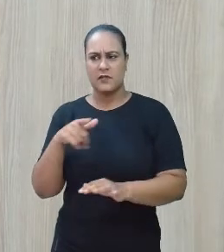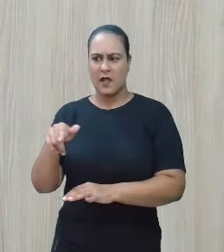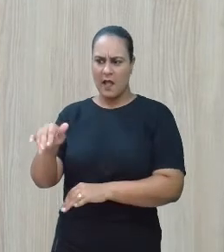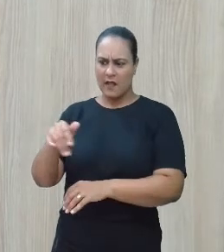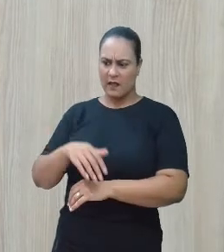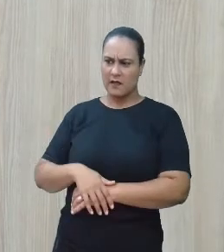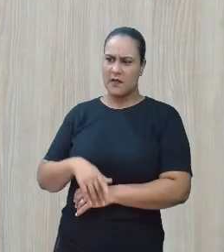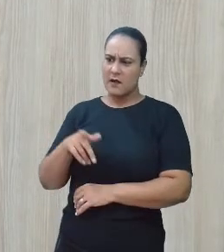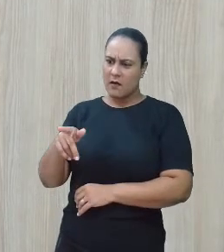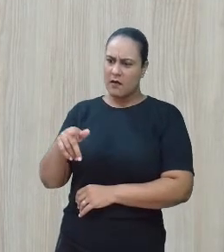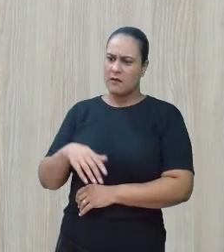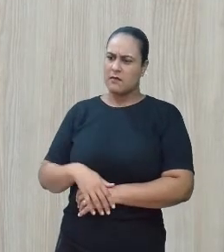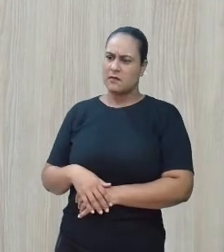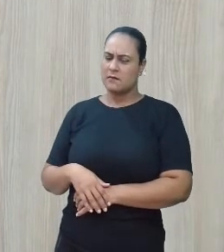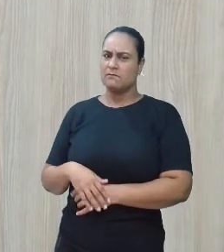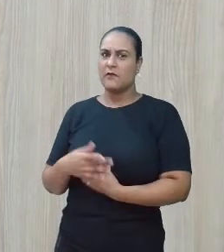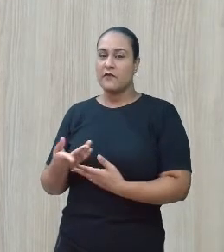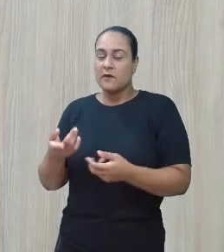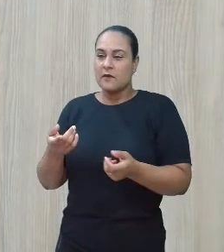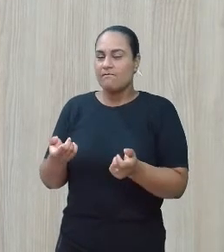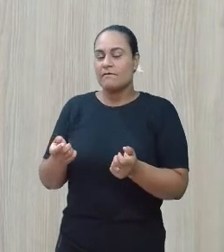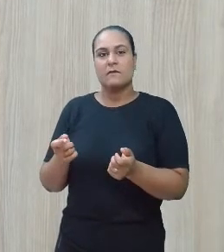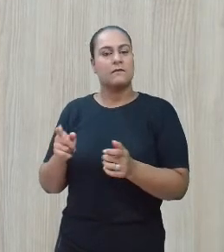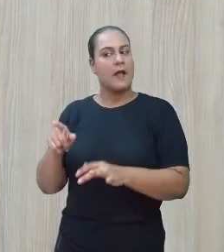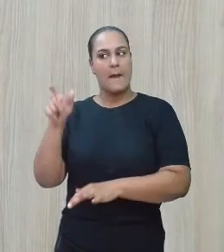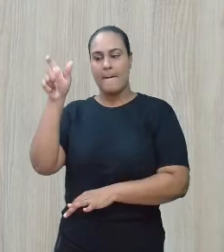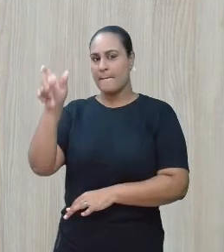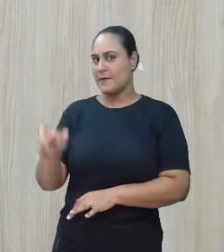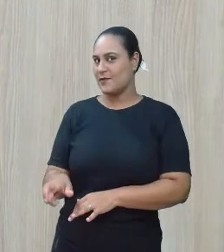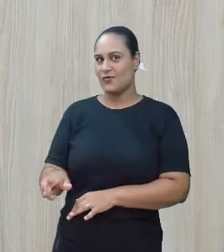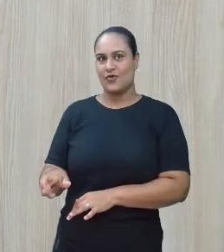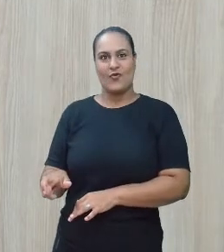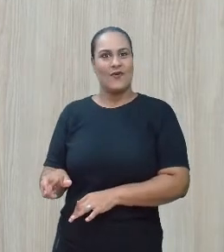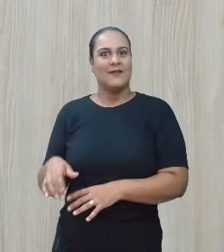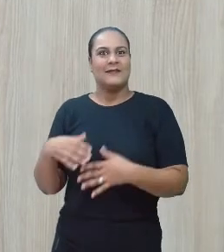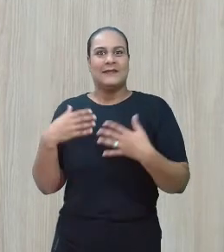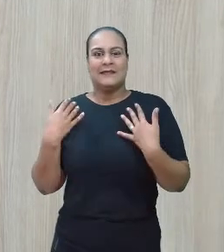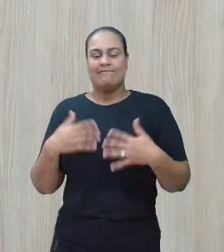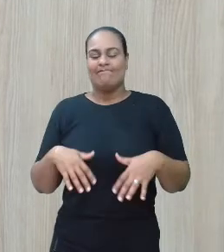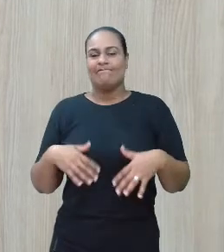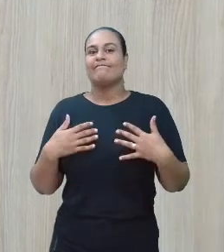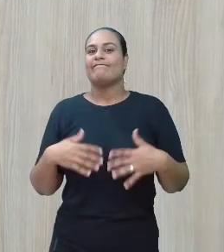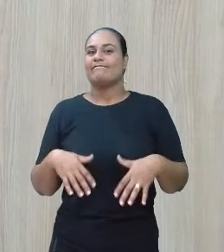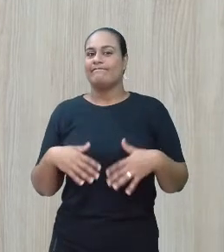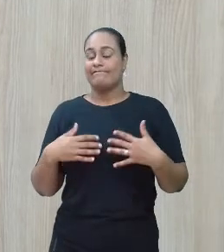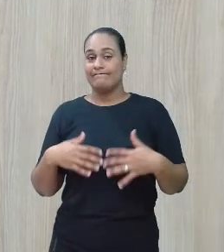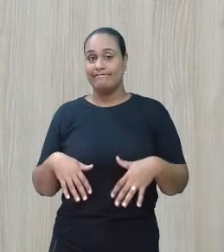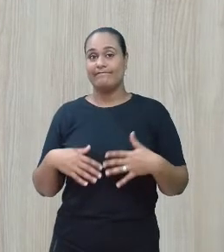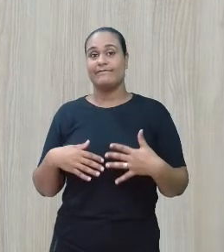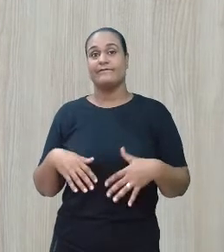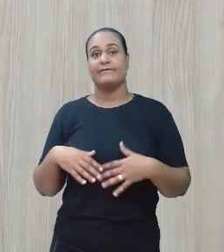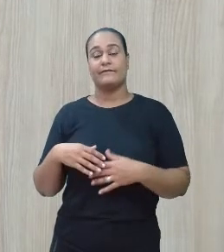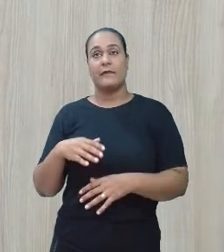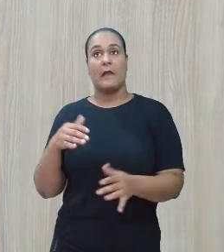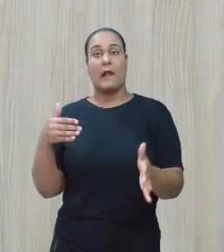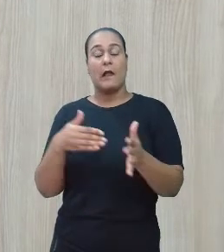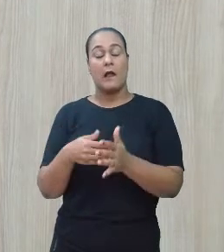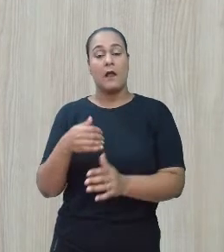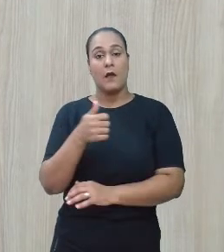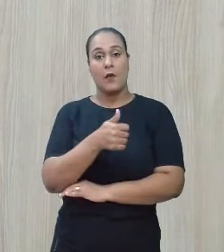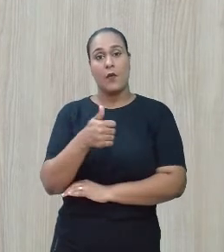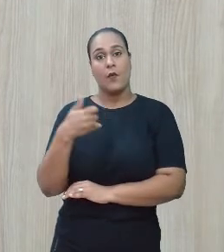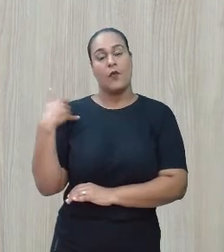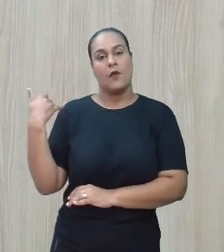já sente-se mal. Então é importante também procurar um médico se os tiques estiverem intensos, se até os 11 anos eles não